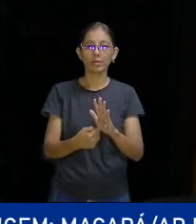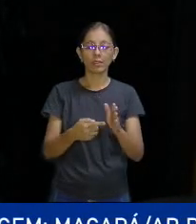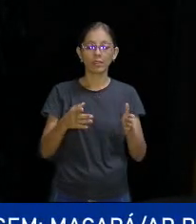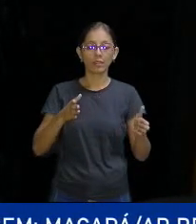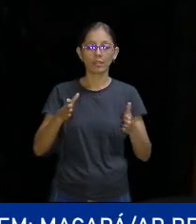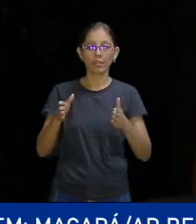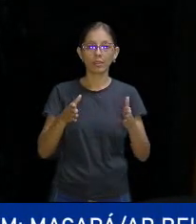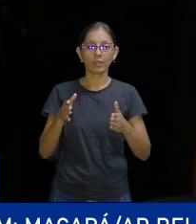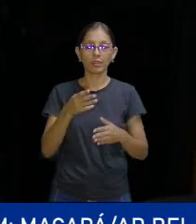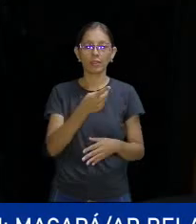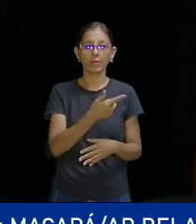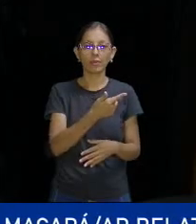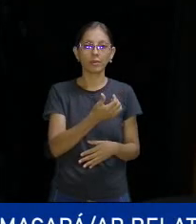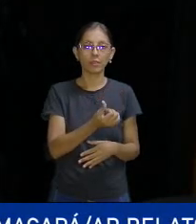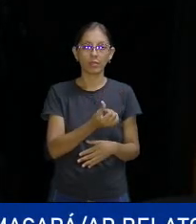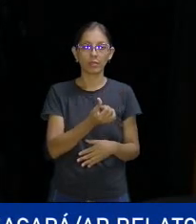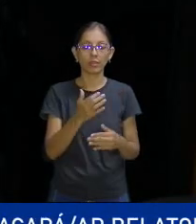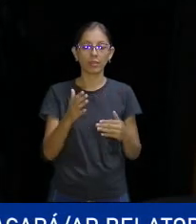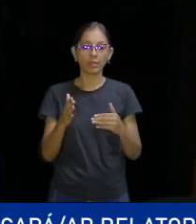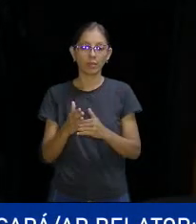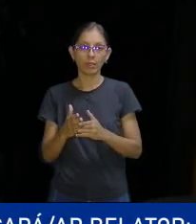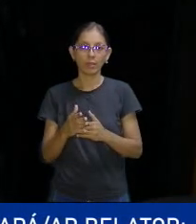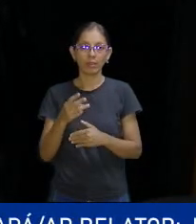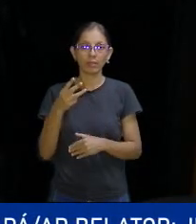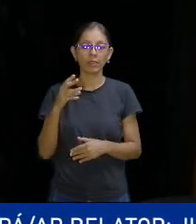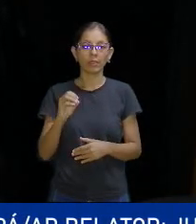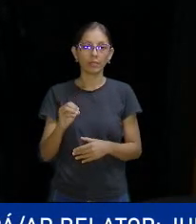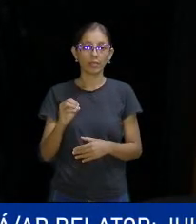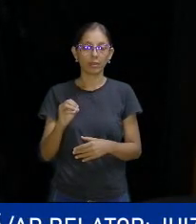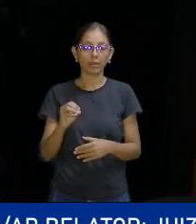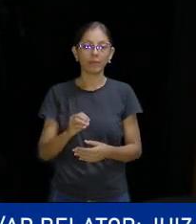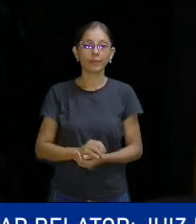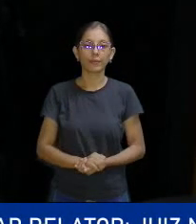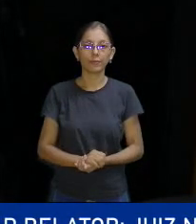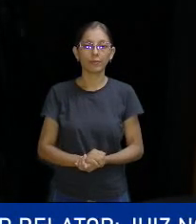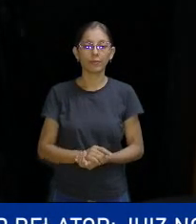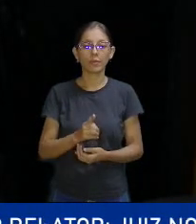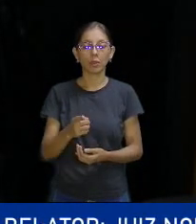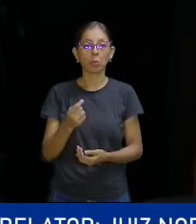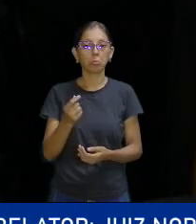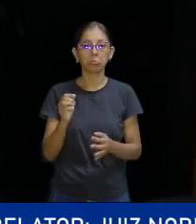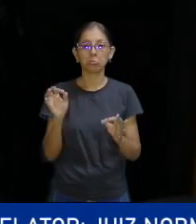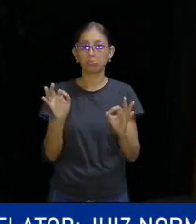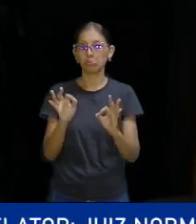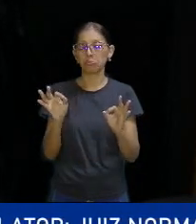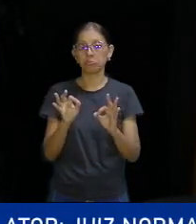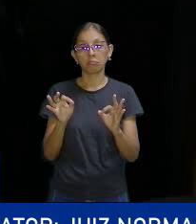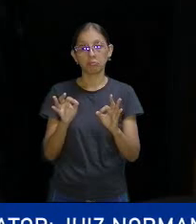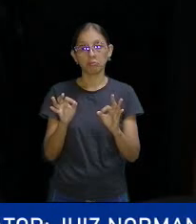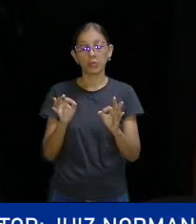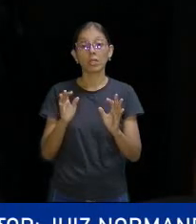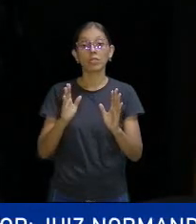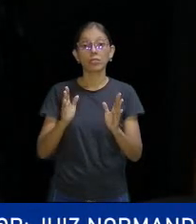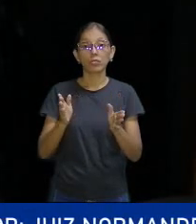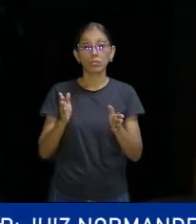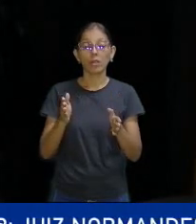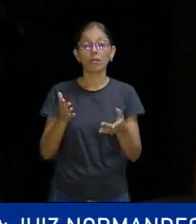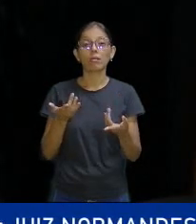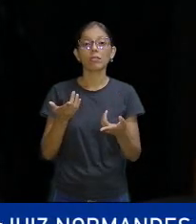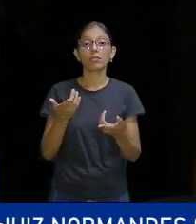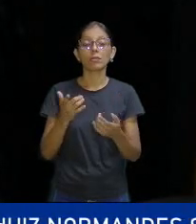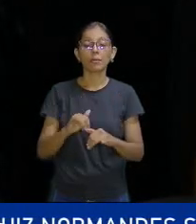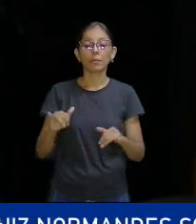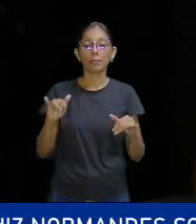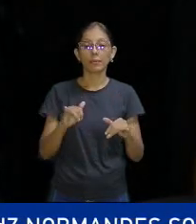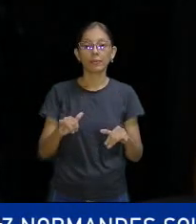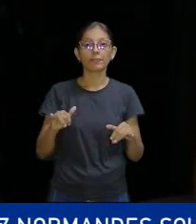26 e 30 de setembro o saldo da conta é 0. Contudo, a campanha eleitoral já estava em andamento nesse período, e sem os